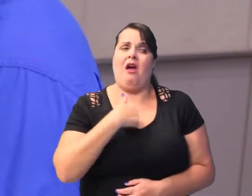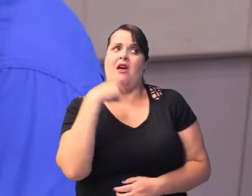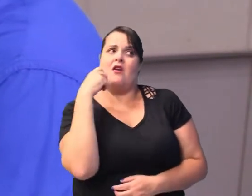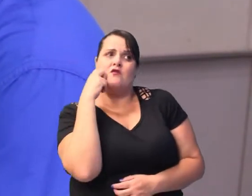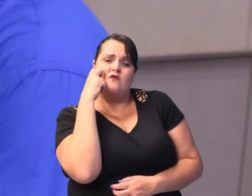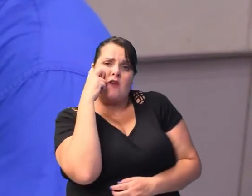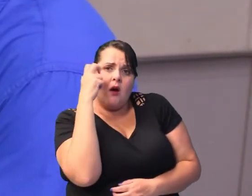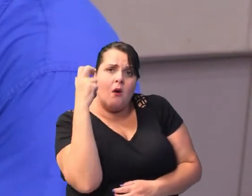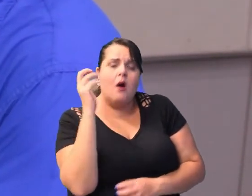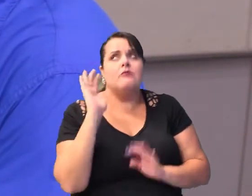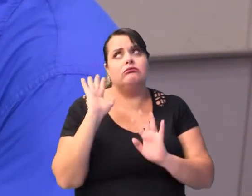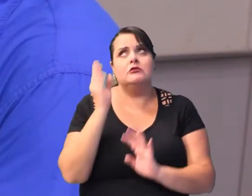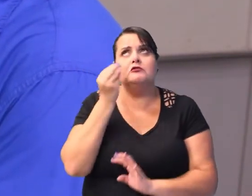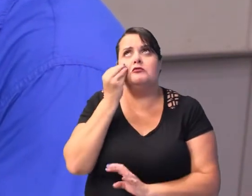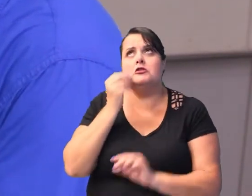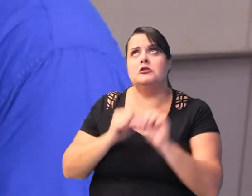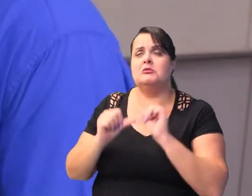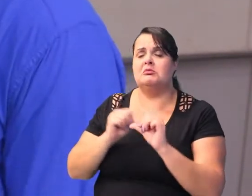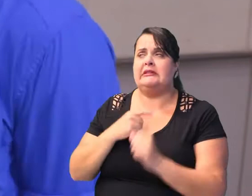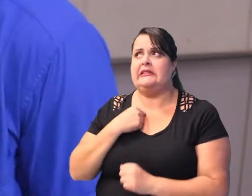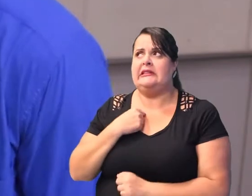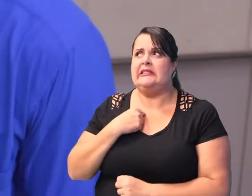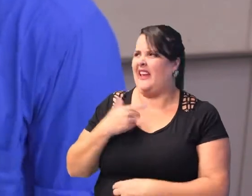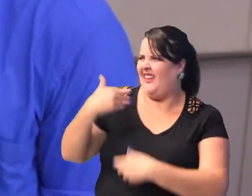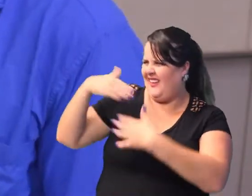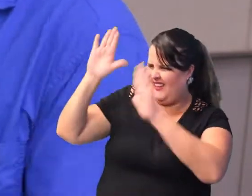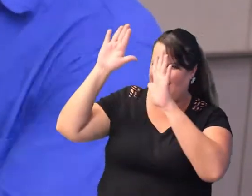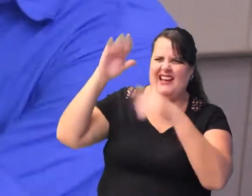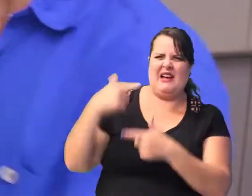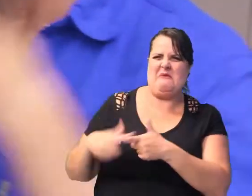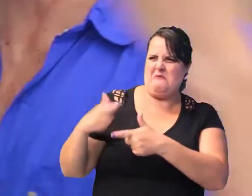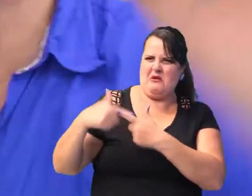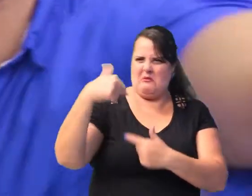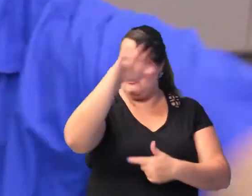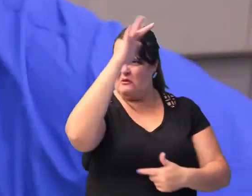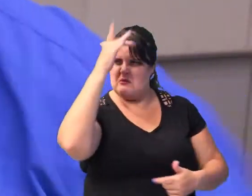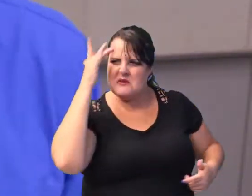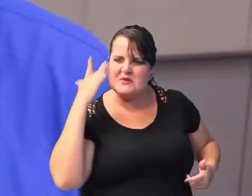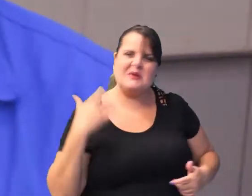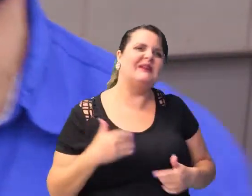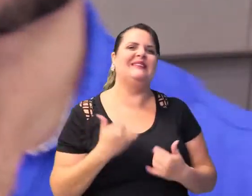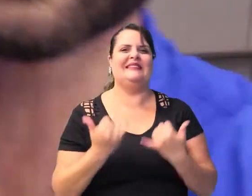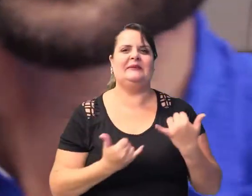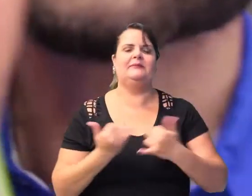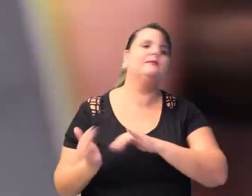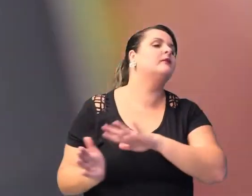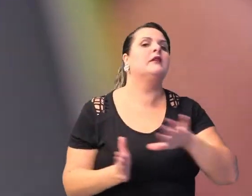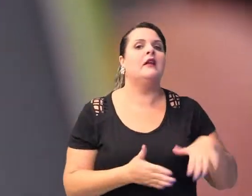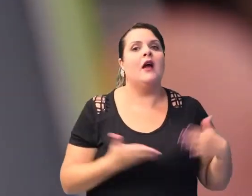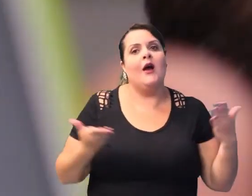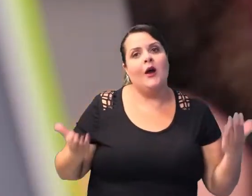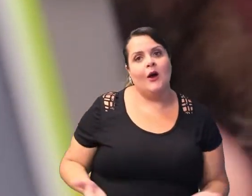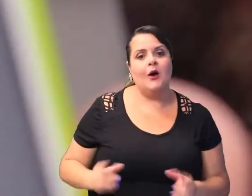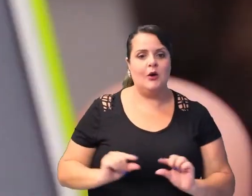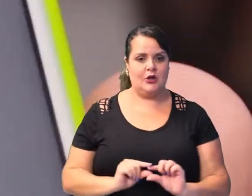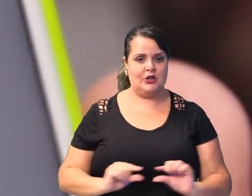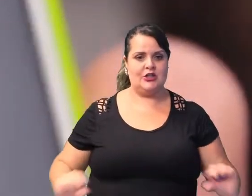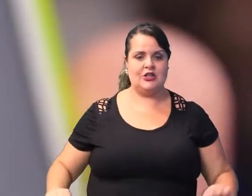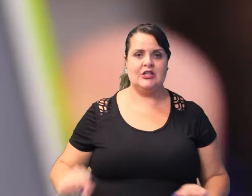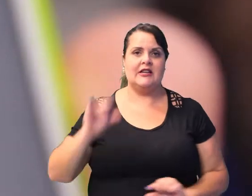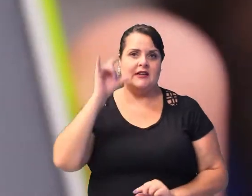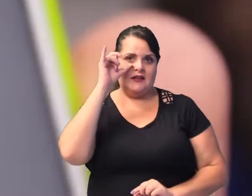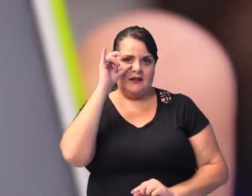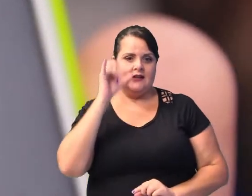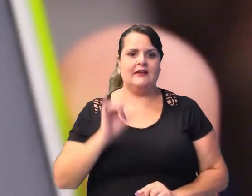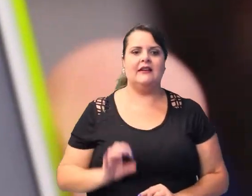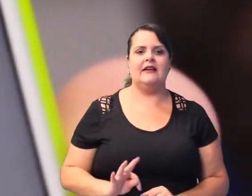mistério é a equipe não vou tentar no que eu faço bons olhos a banda catar coquinho tudo certo só conversando com talita al wahda